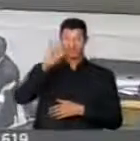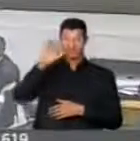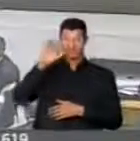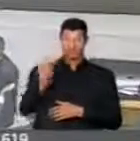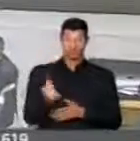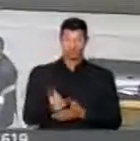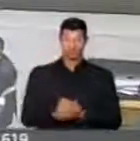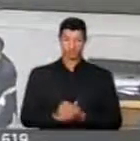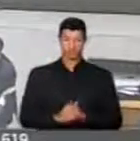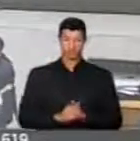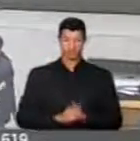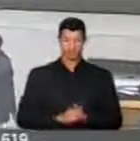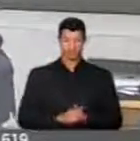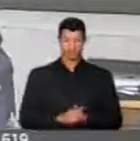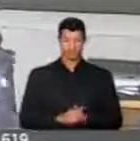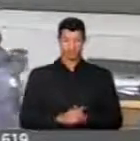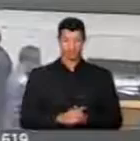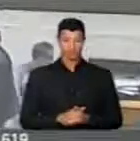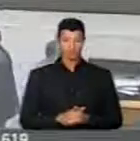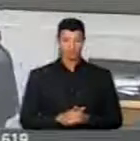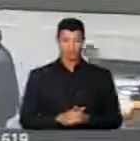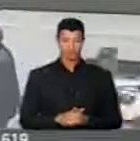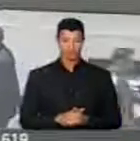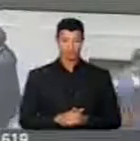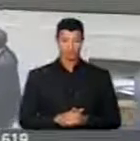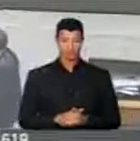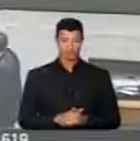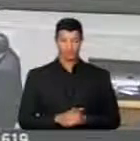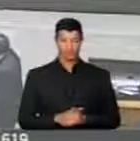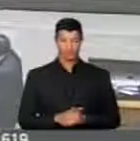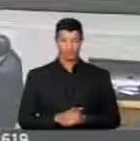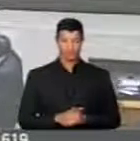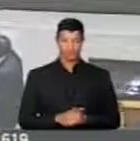Silva. O senhor havia garantido a palavra para nós aqui por um minuto?